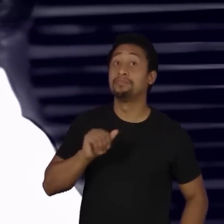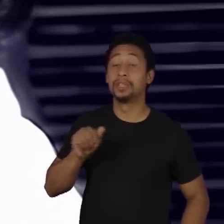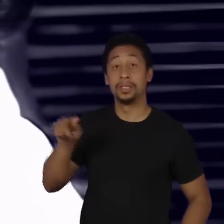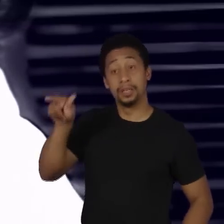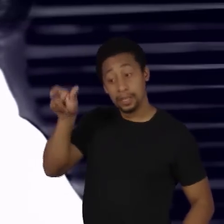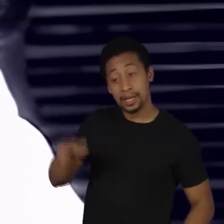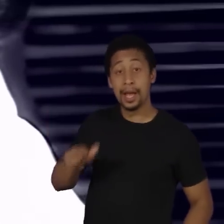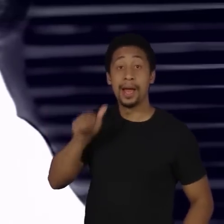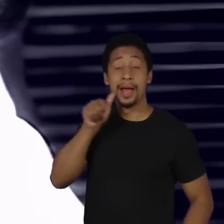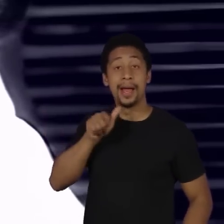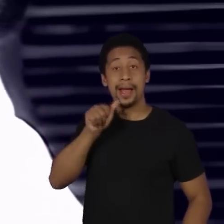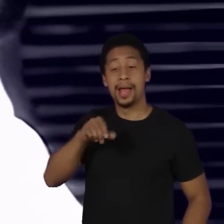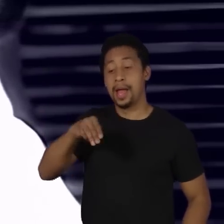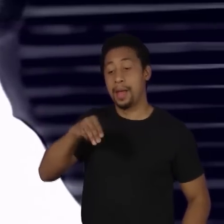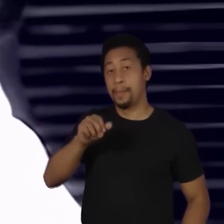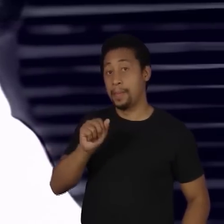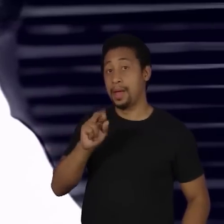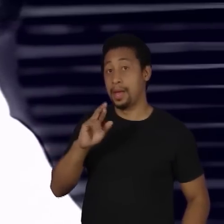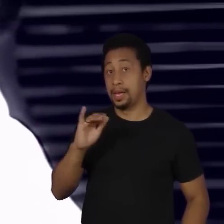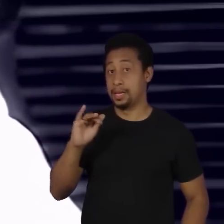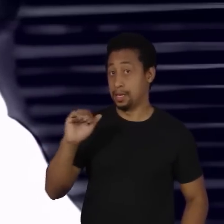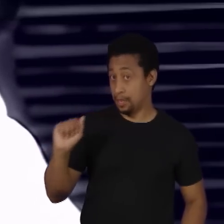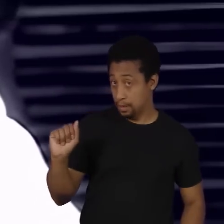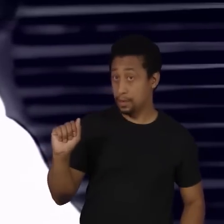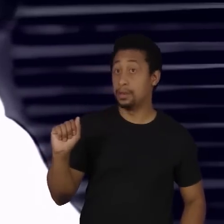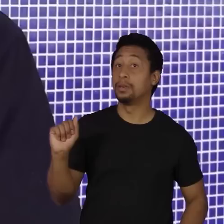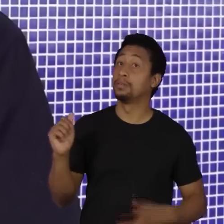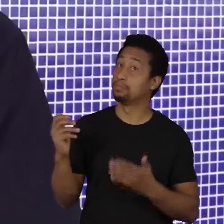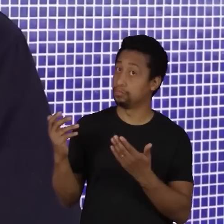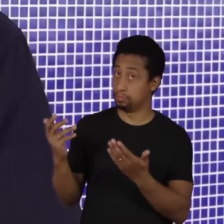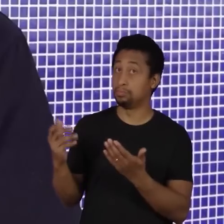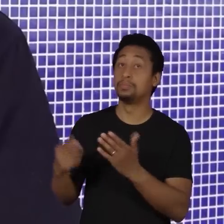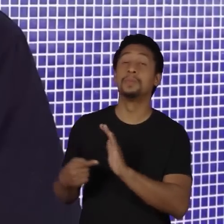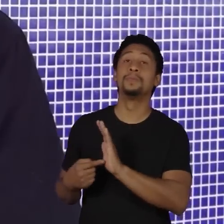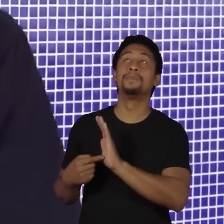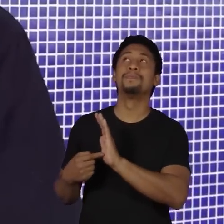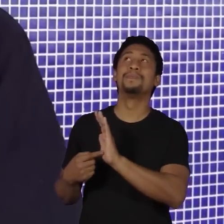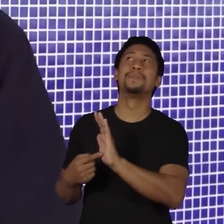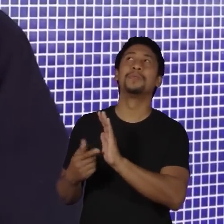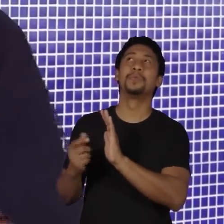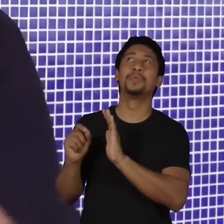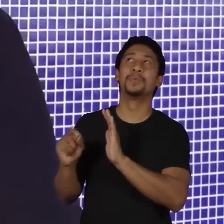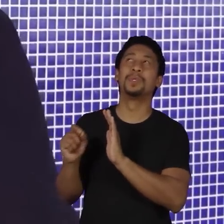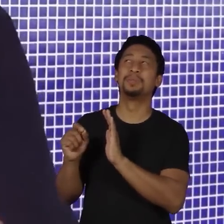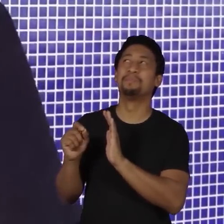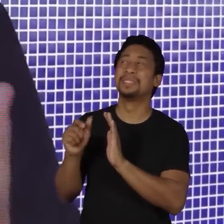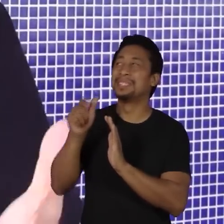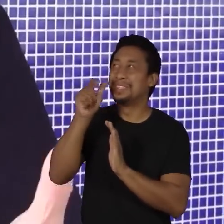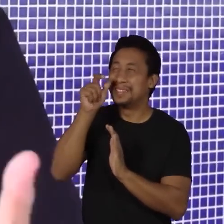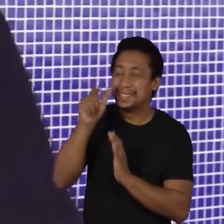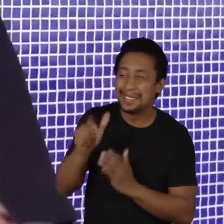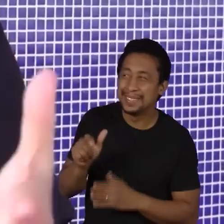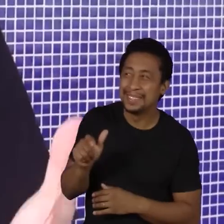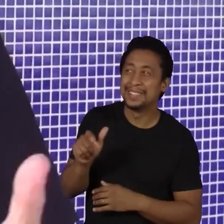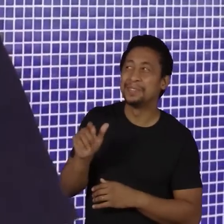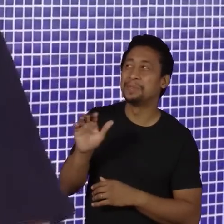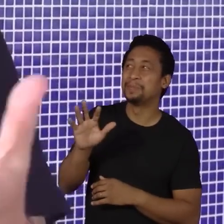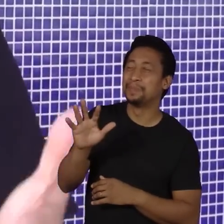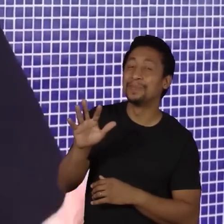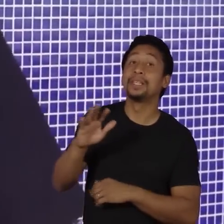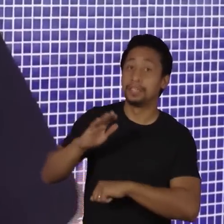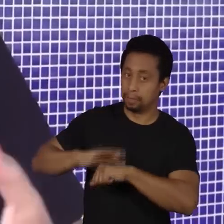veio lecionar teatro. E o interessante é que ela não apenas nós fazíamos as